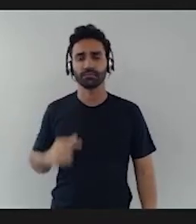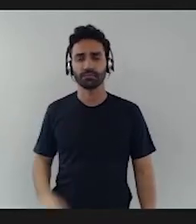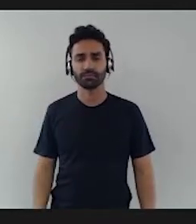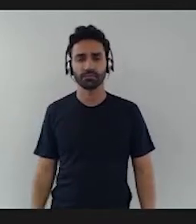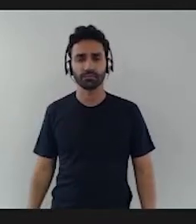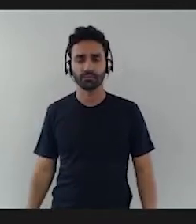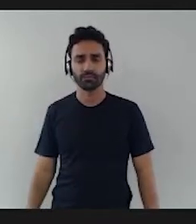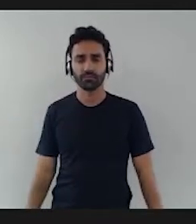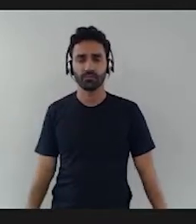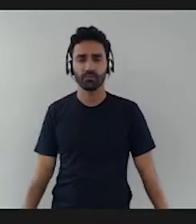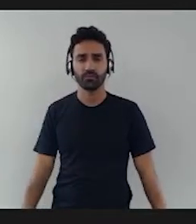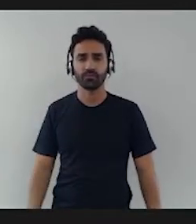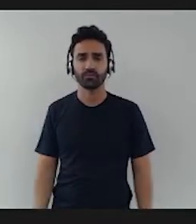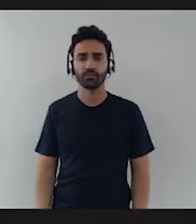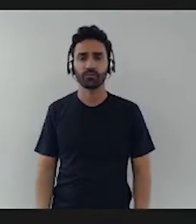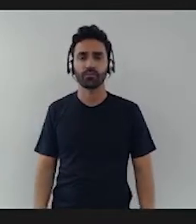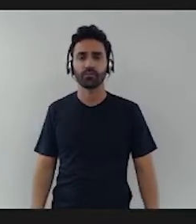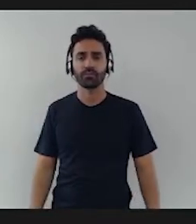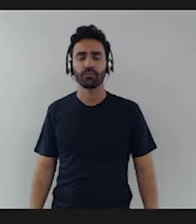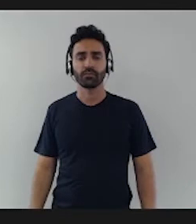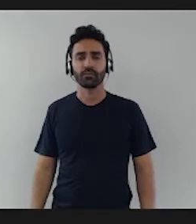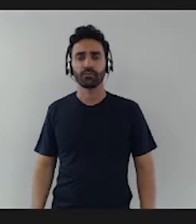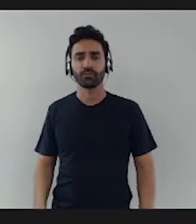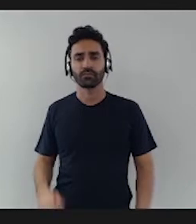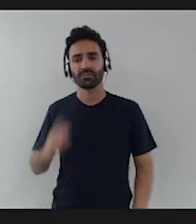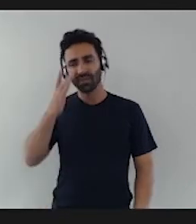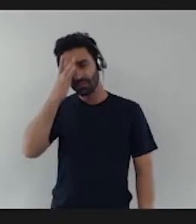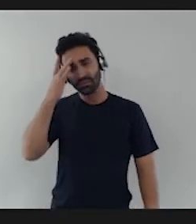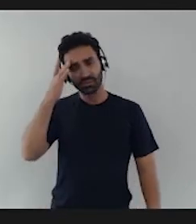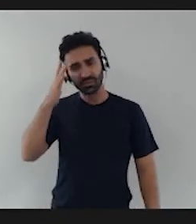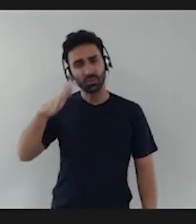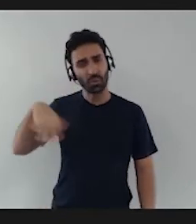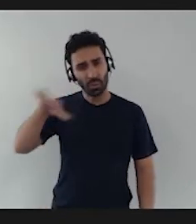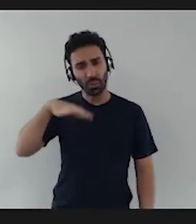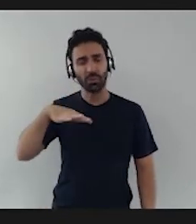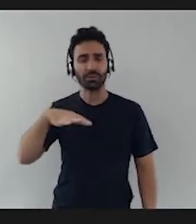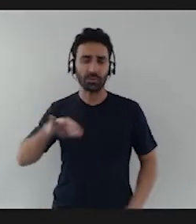mais desagradável, para dizer o mínimo, da